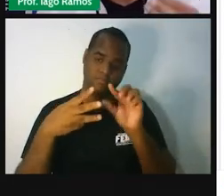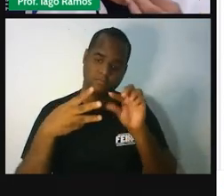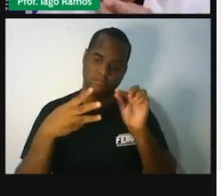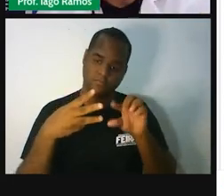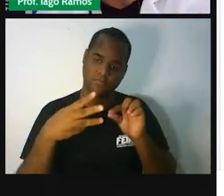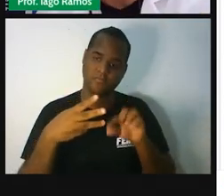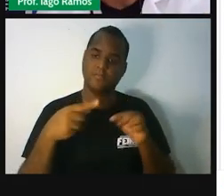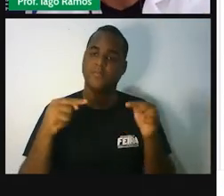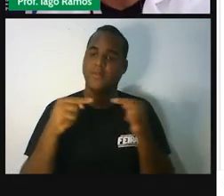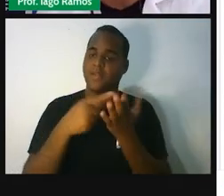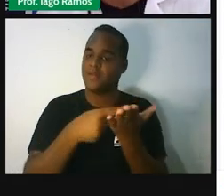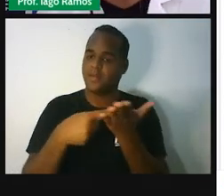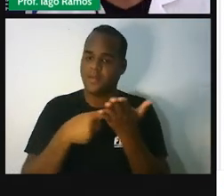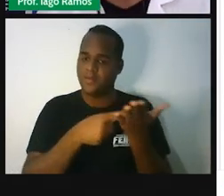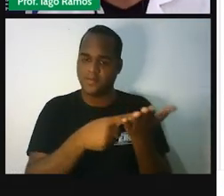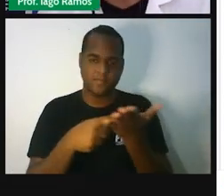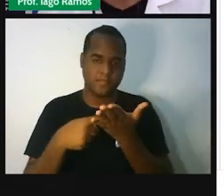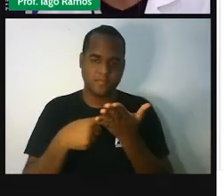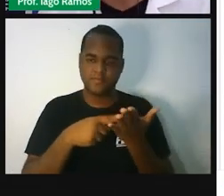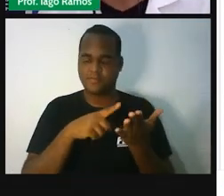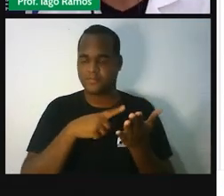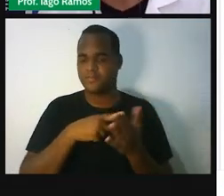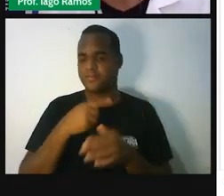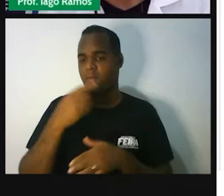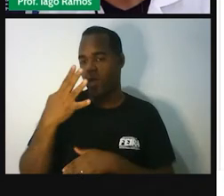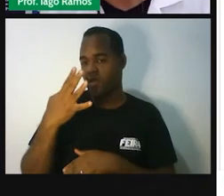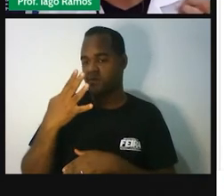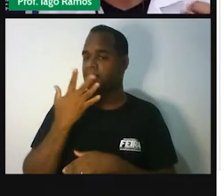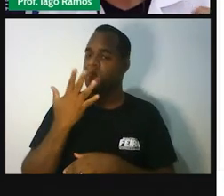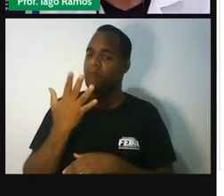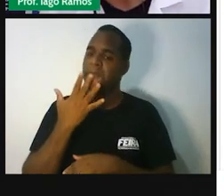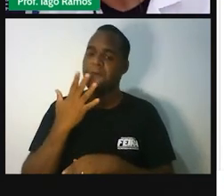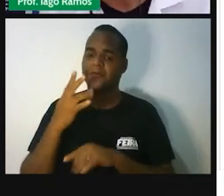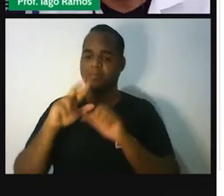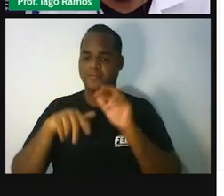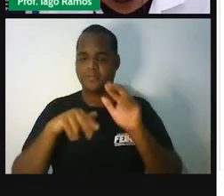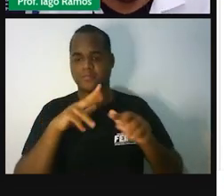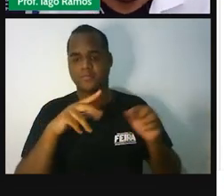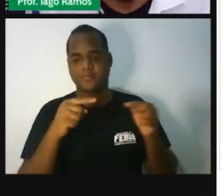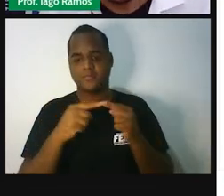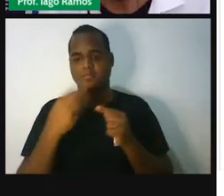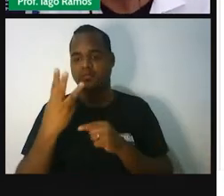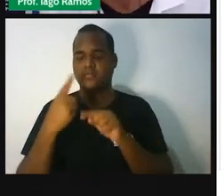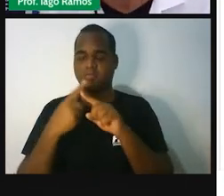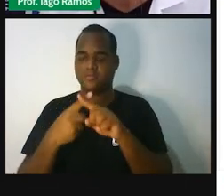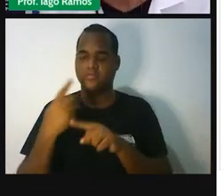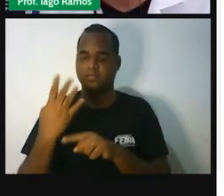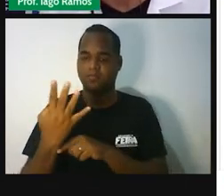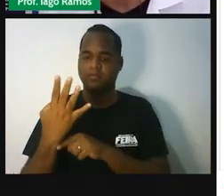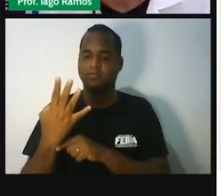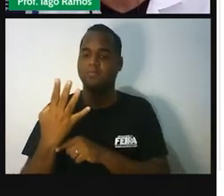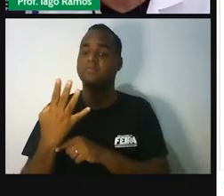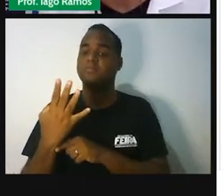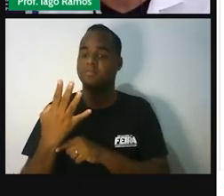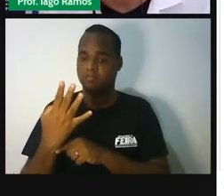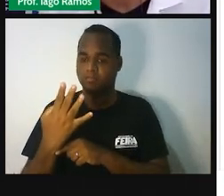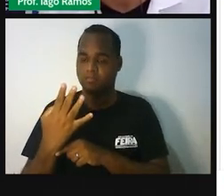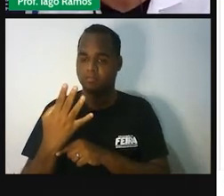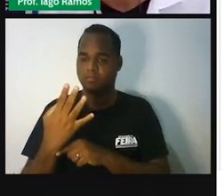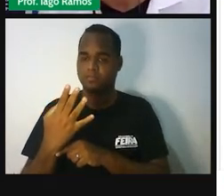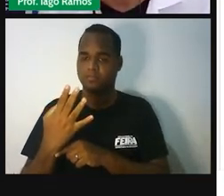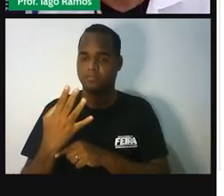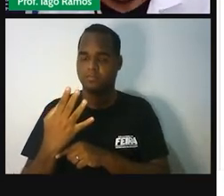vou combinar com quatro opções de cores. Então, é só fazer 3 vezes 4, que vai dar um